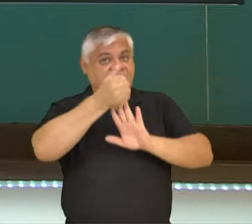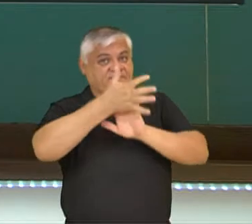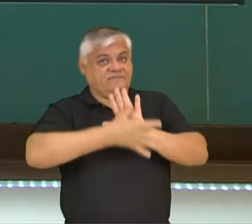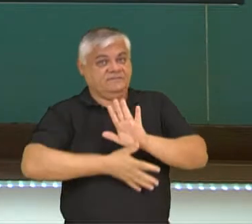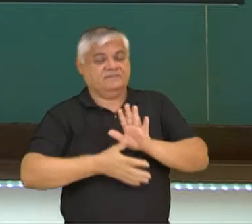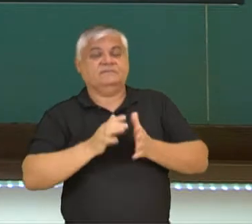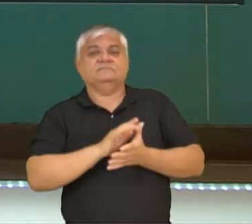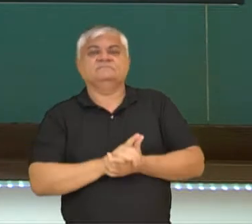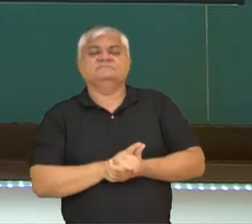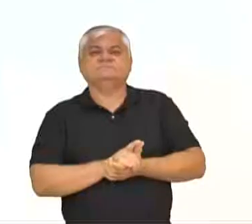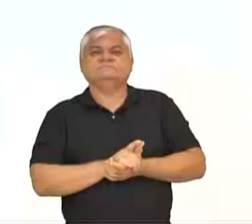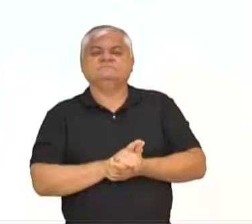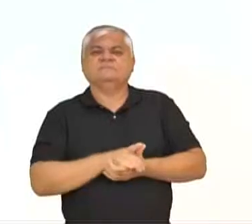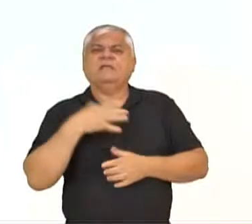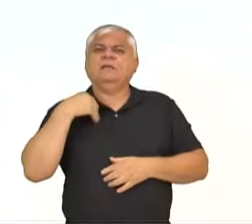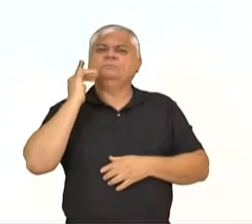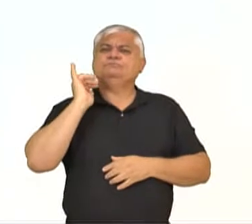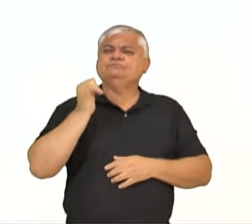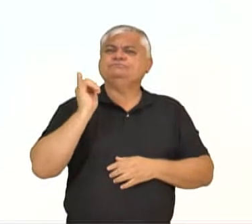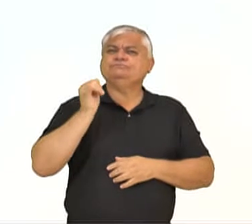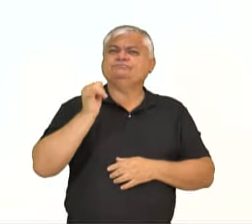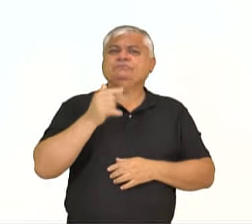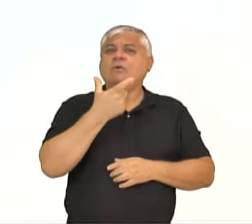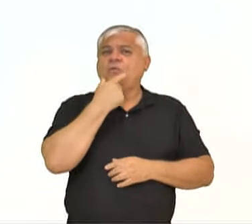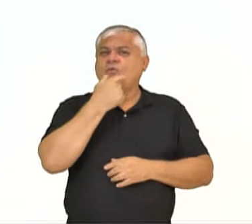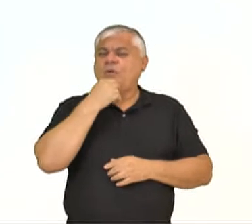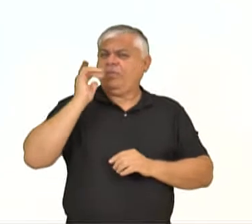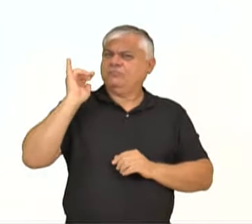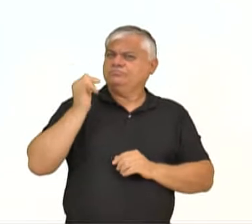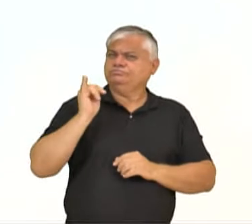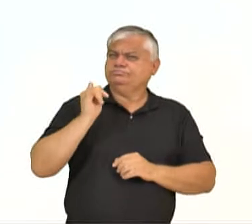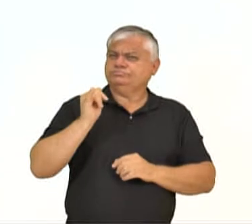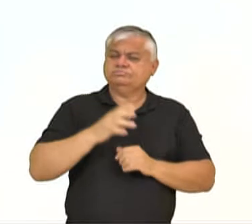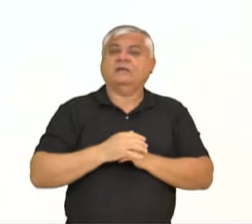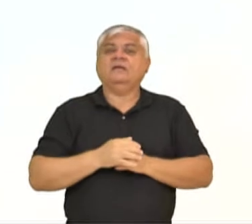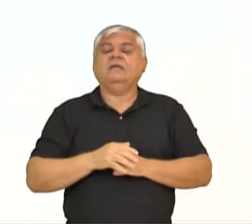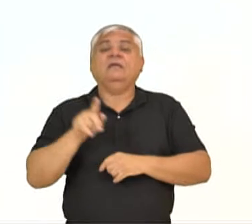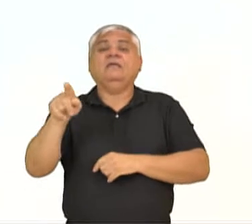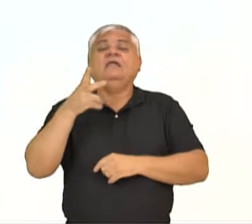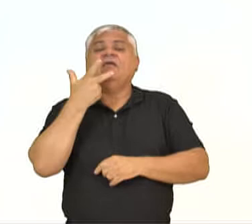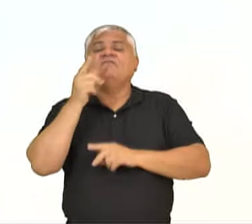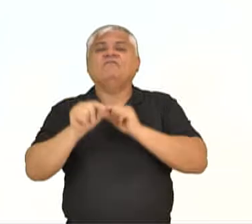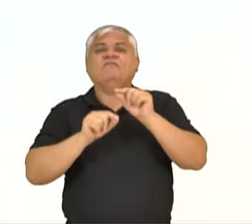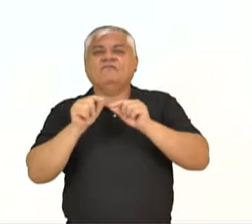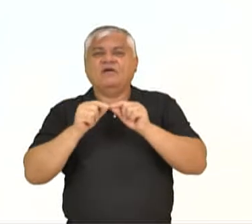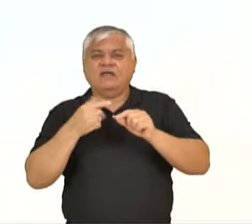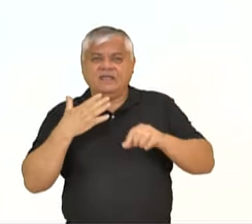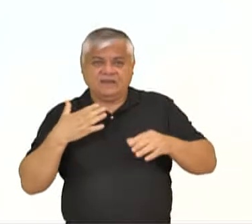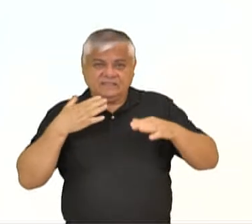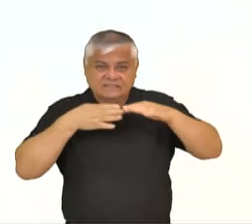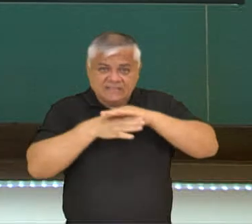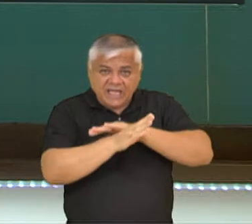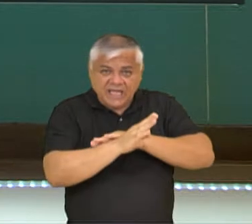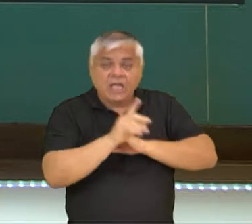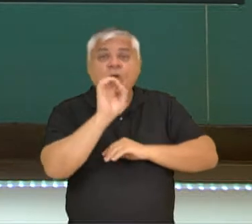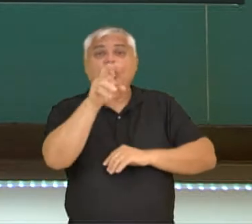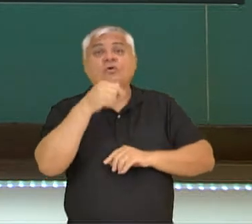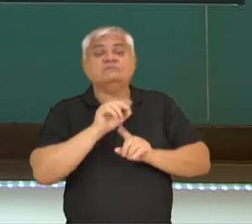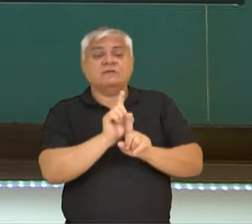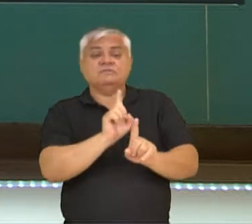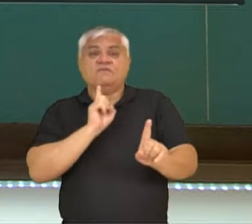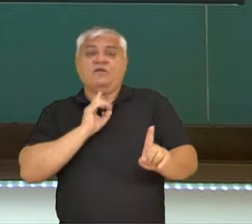aqui. O narrador, que é quem conta a história, ele participa dessa história ou apenas narra